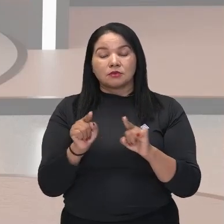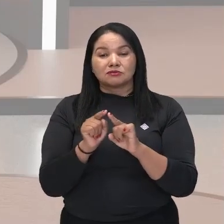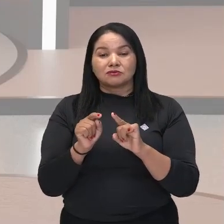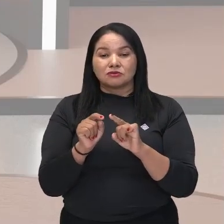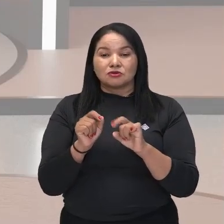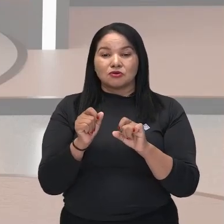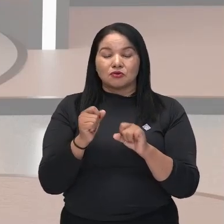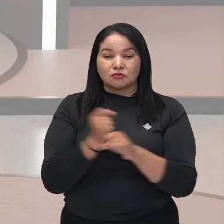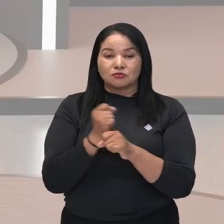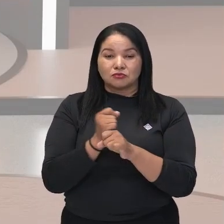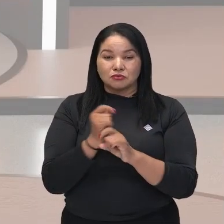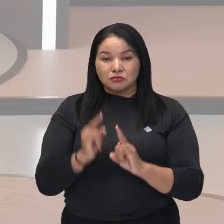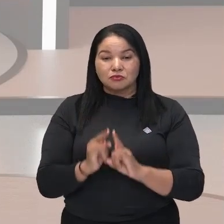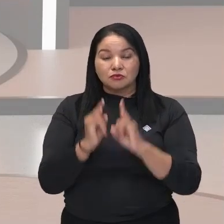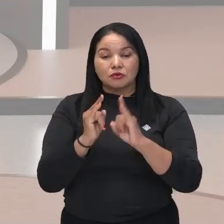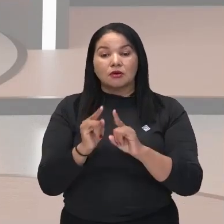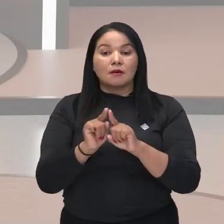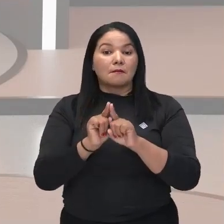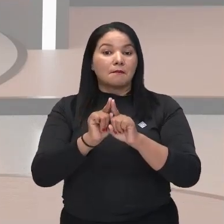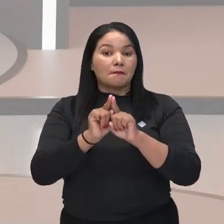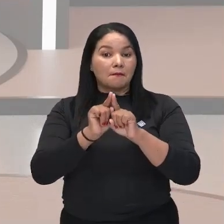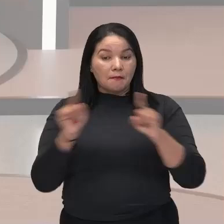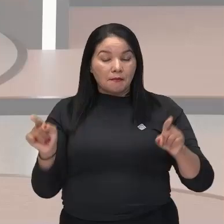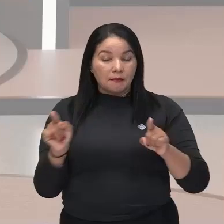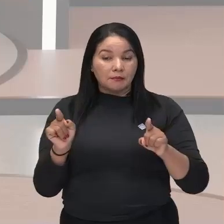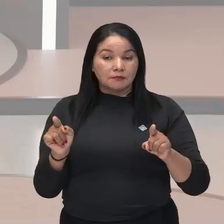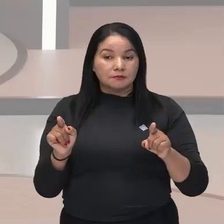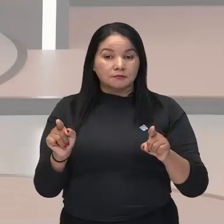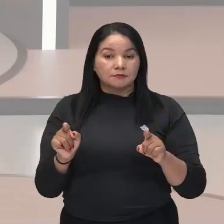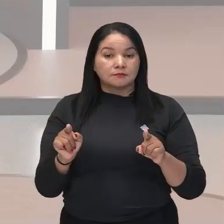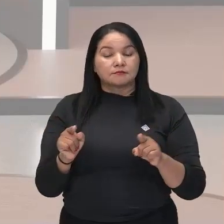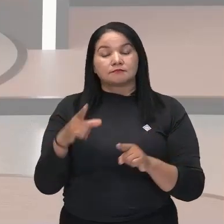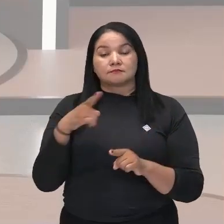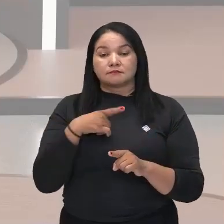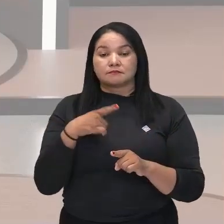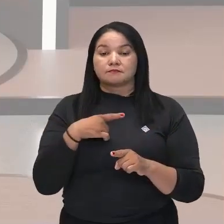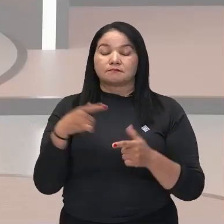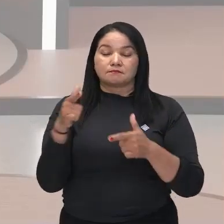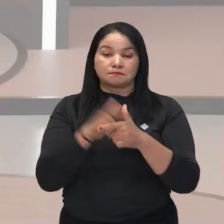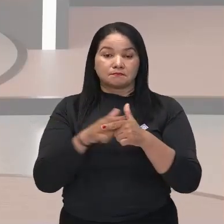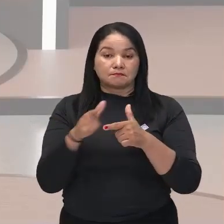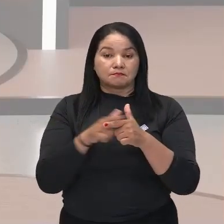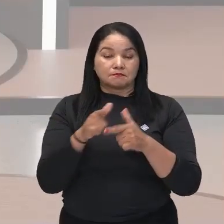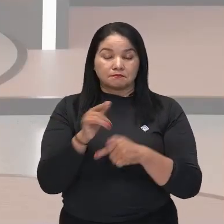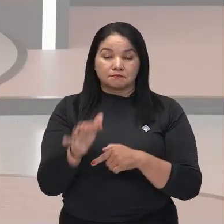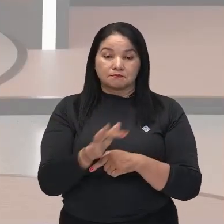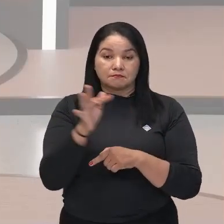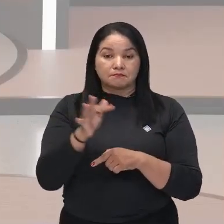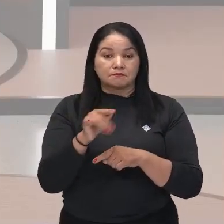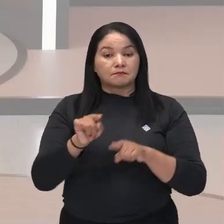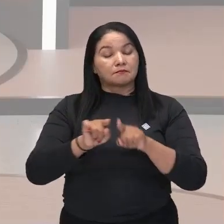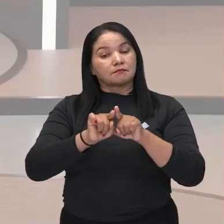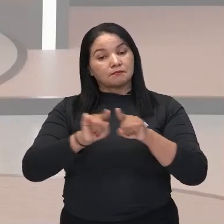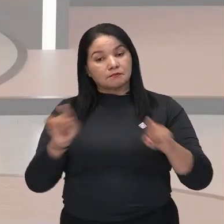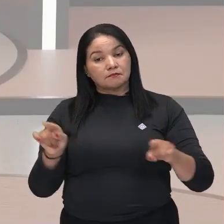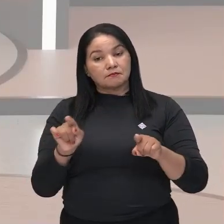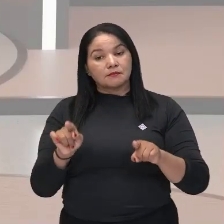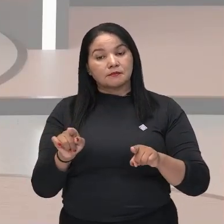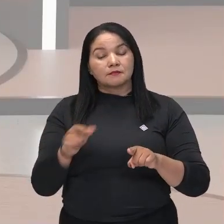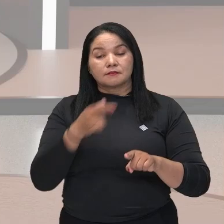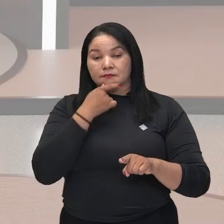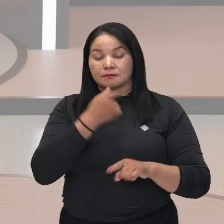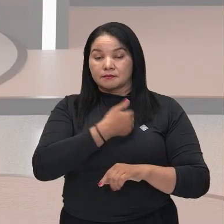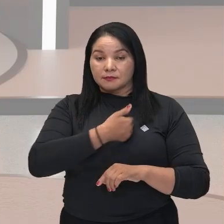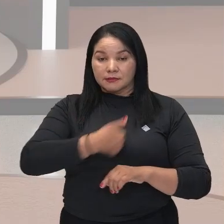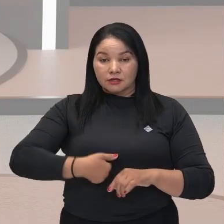infraestruturas que acabam surgindo, porém, né, vai ter problemas futuros. Mas os sheiks já estão